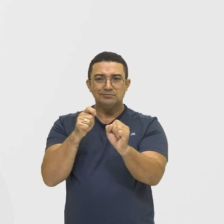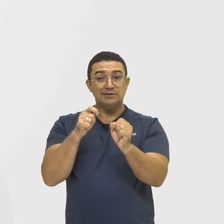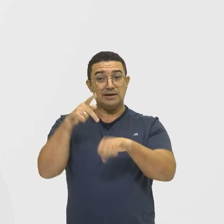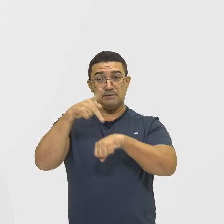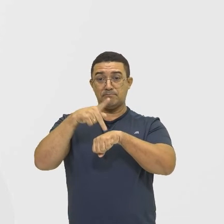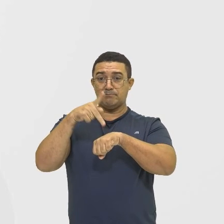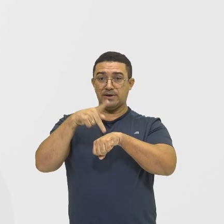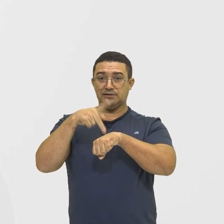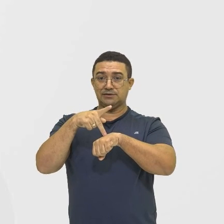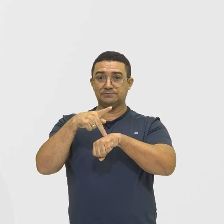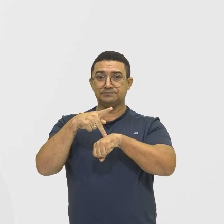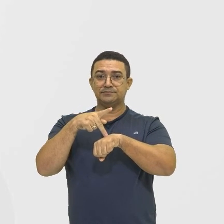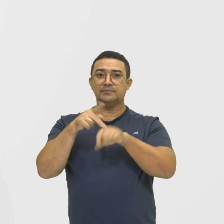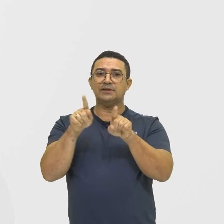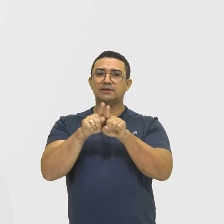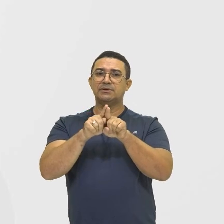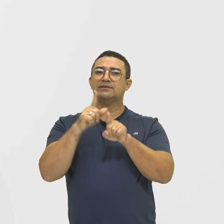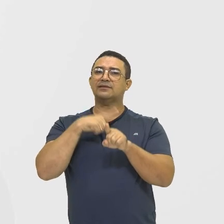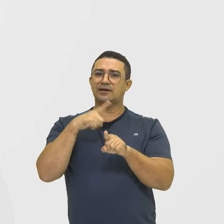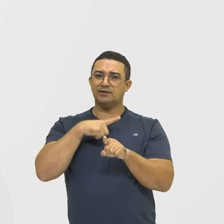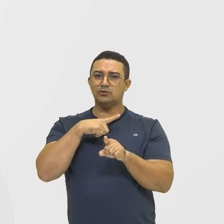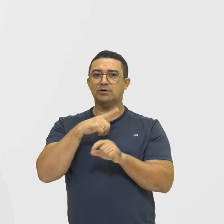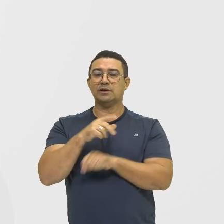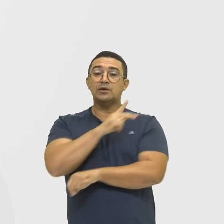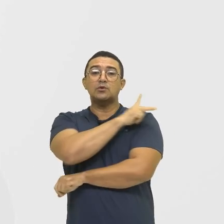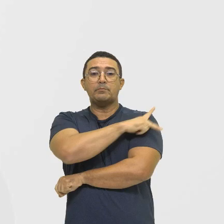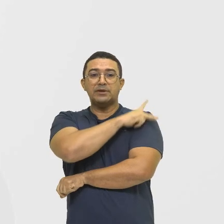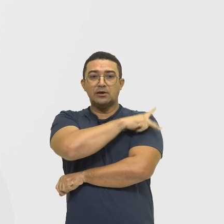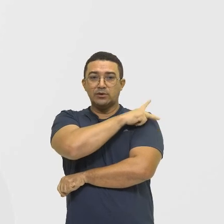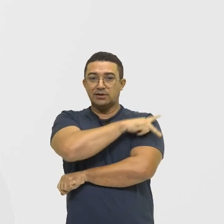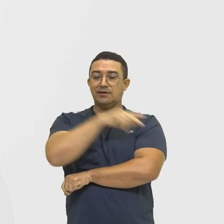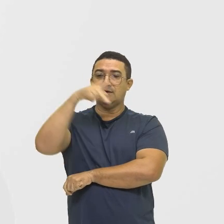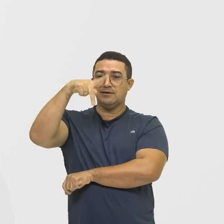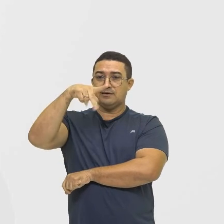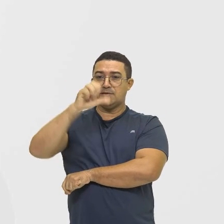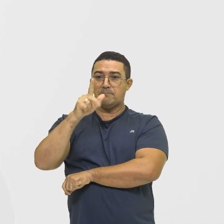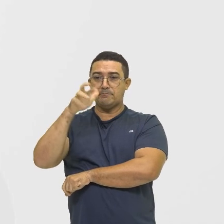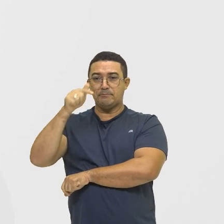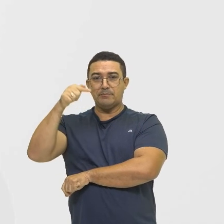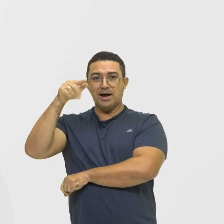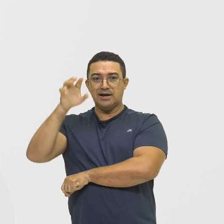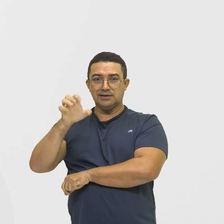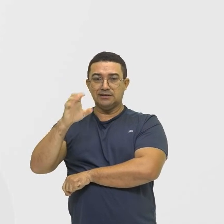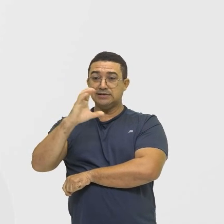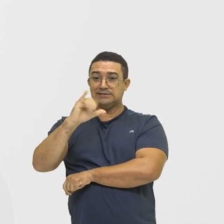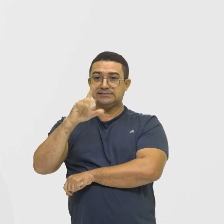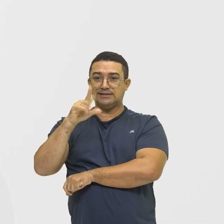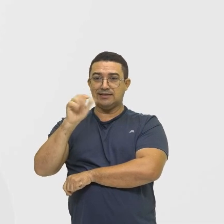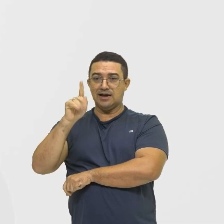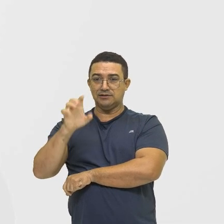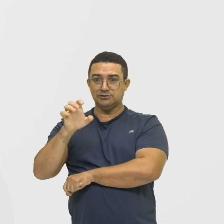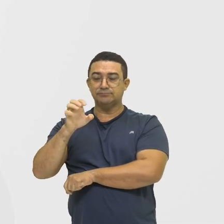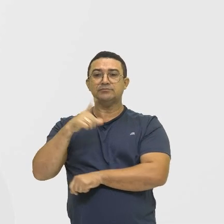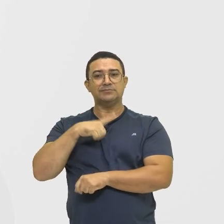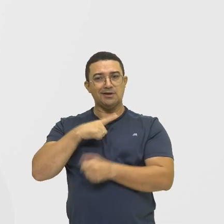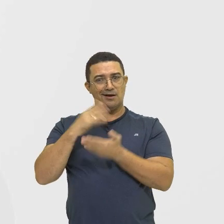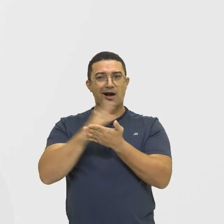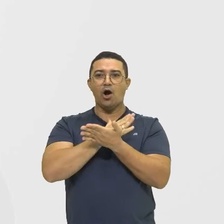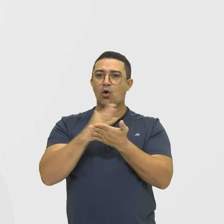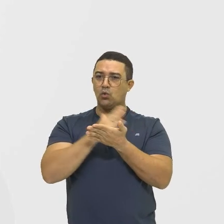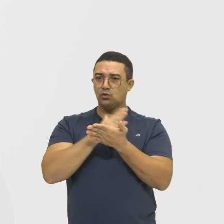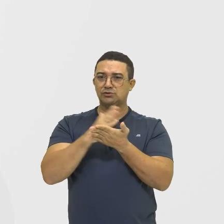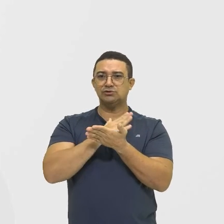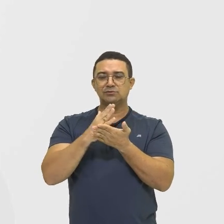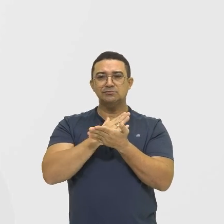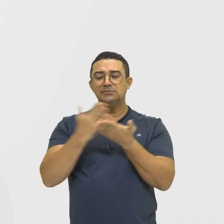o Parque Nacional Cidade, né? No Piauí, que também tem muitos, o quê? Resquícios desse homem